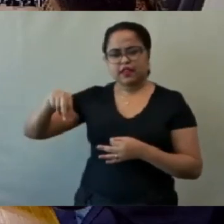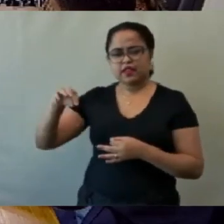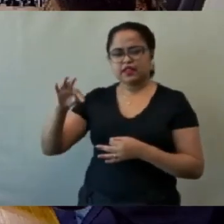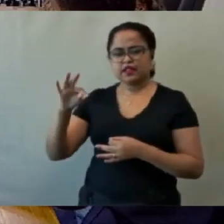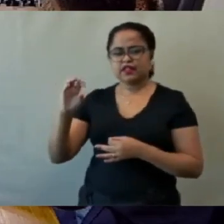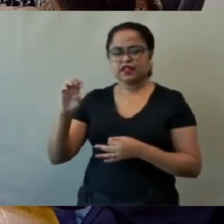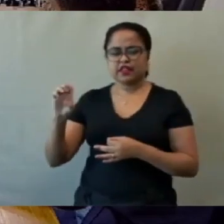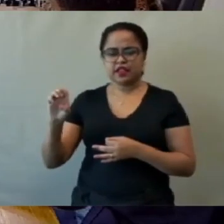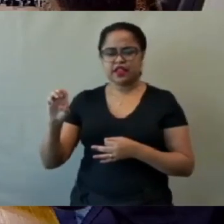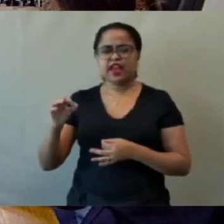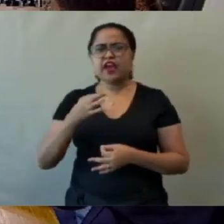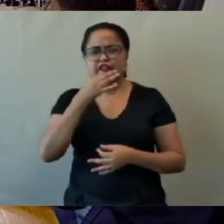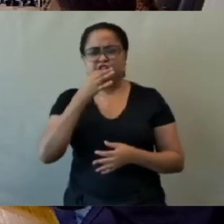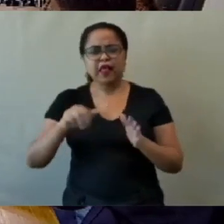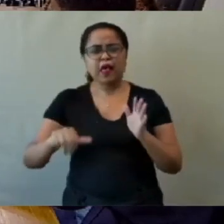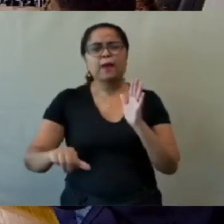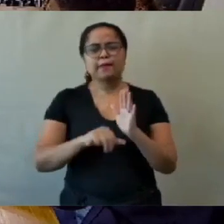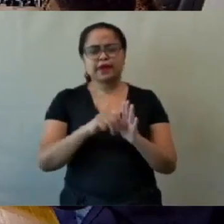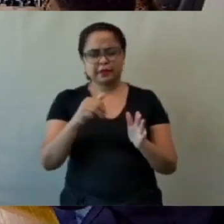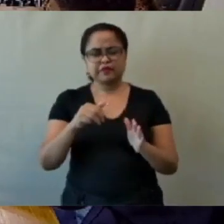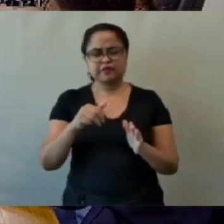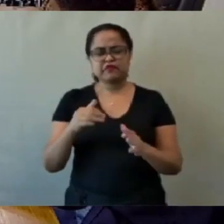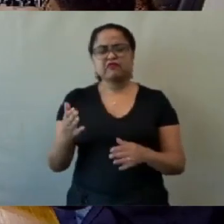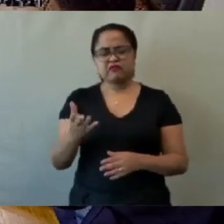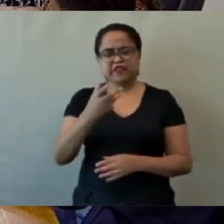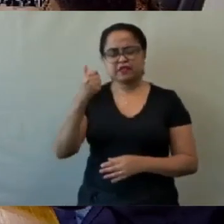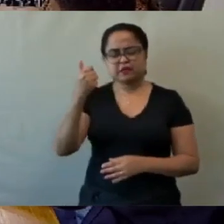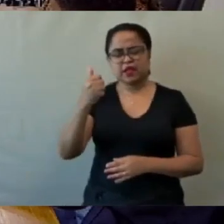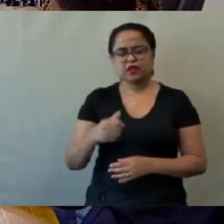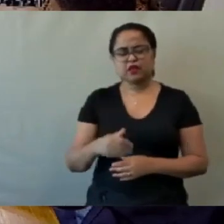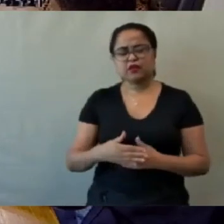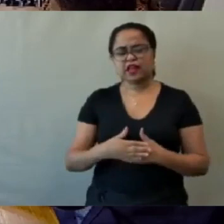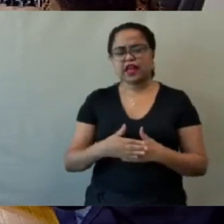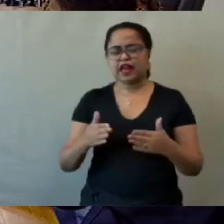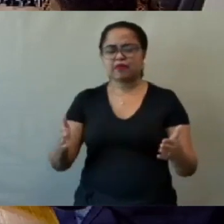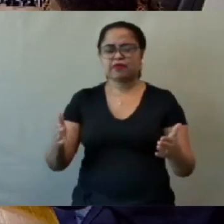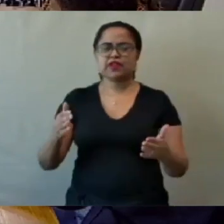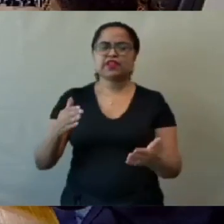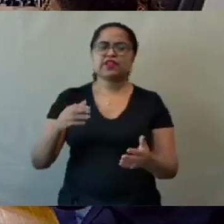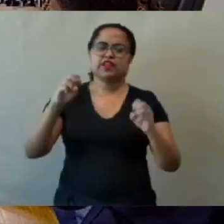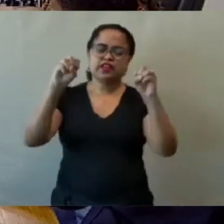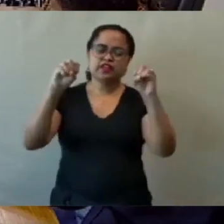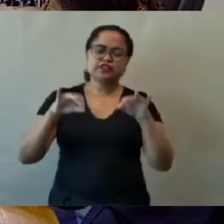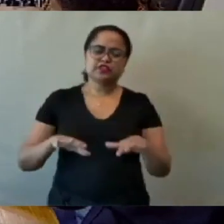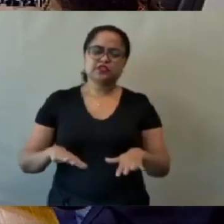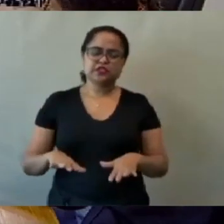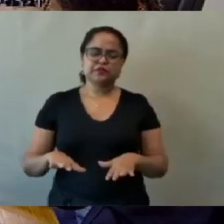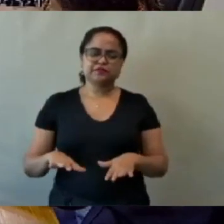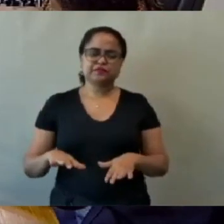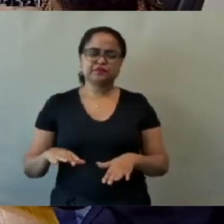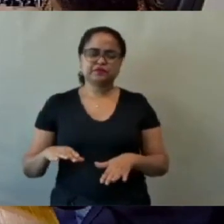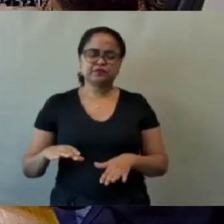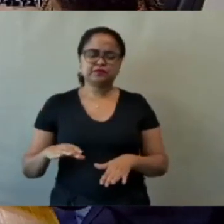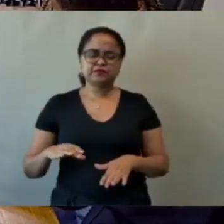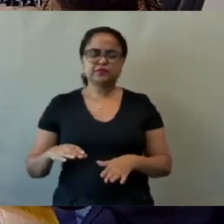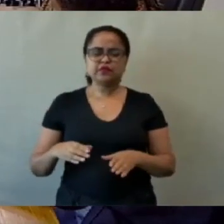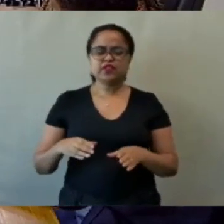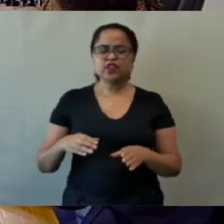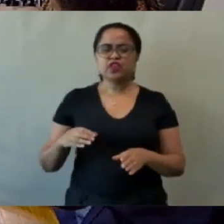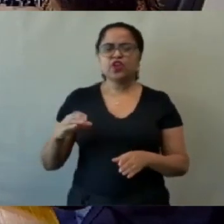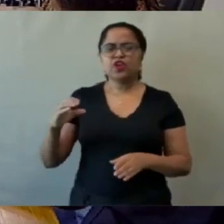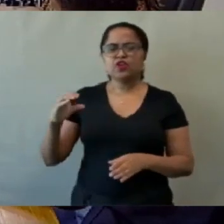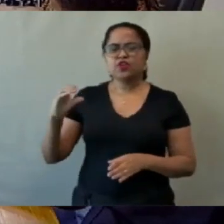ser melhor também para abrir aqui a nossa audiência. Então, bem-vinda com a palavra aí, Confederação Nacional dos Trabalhadores em